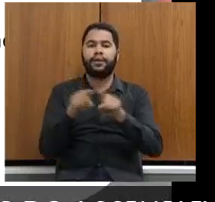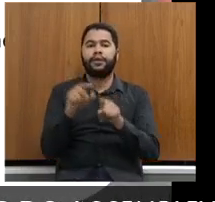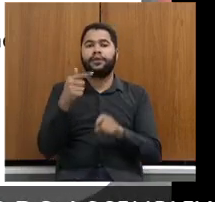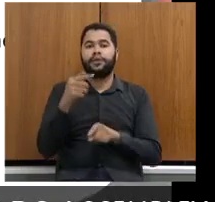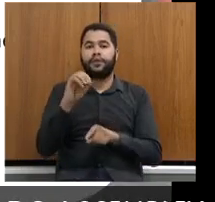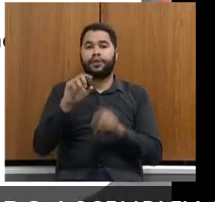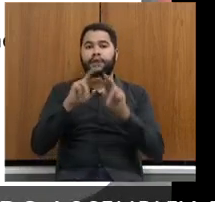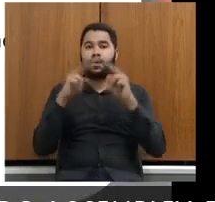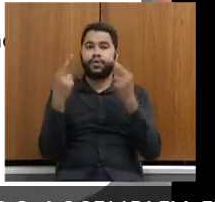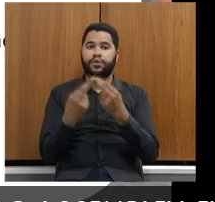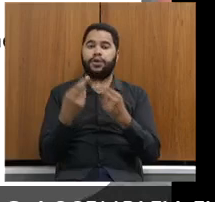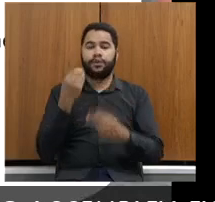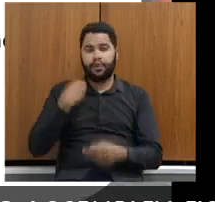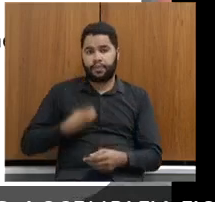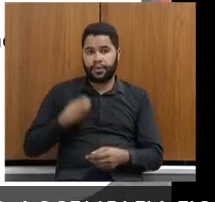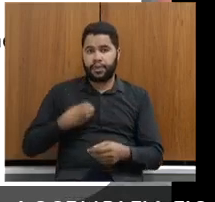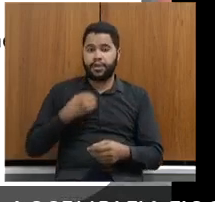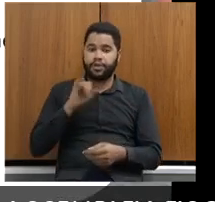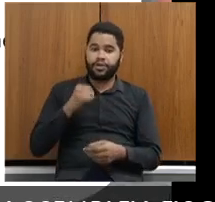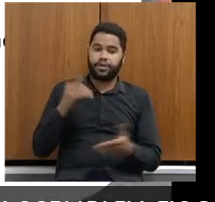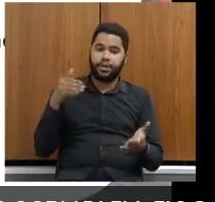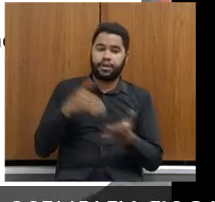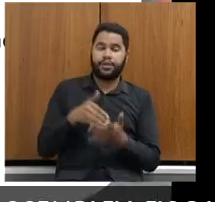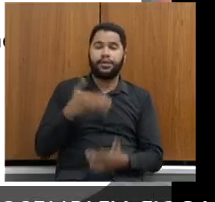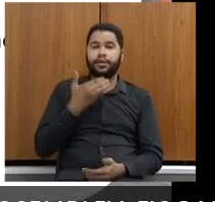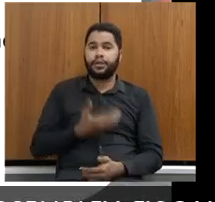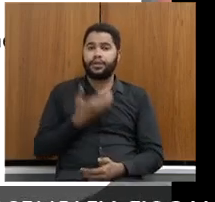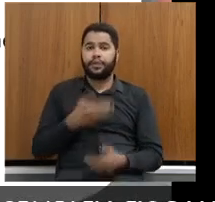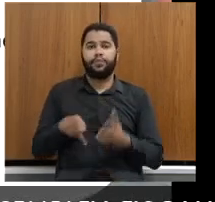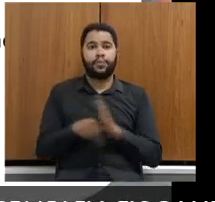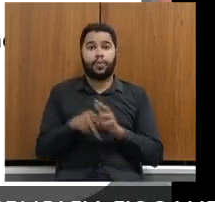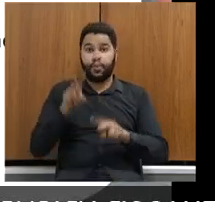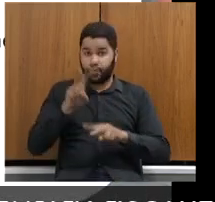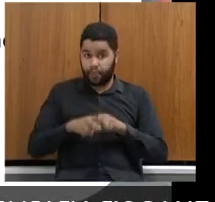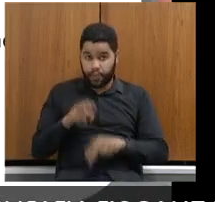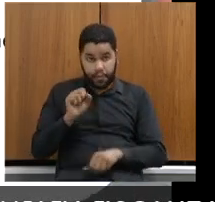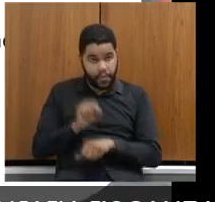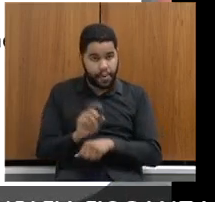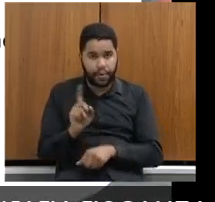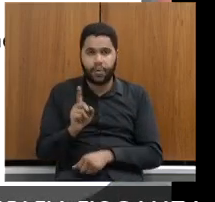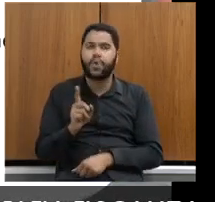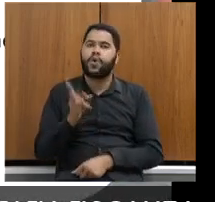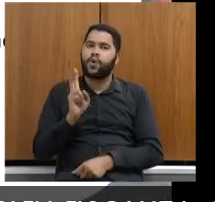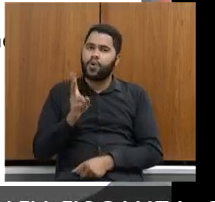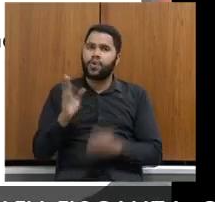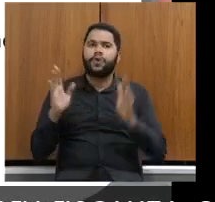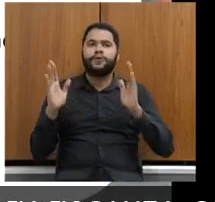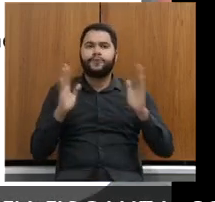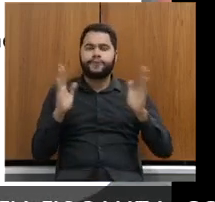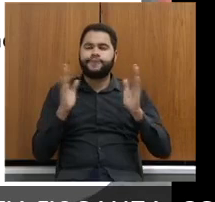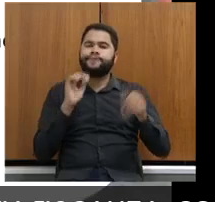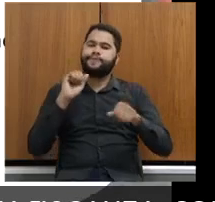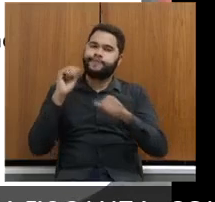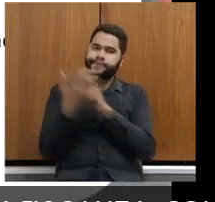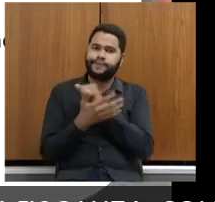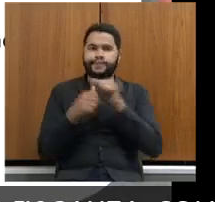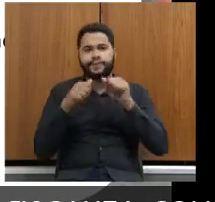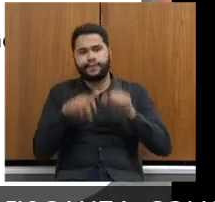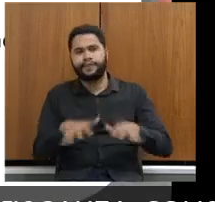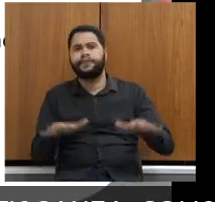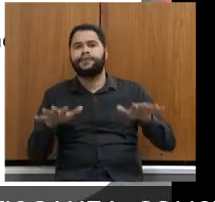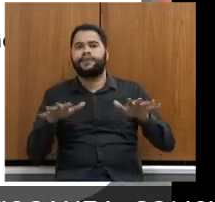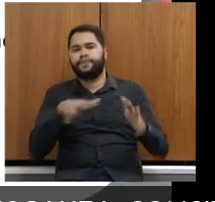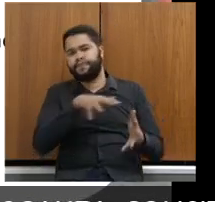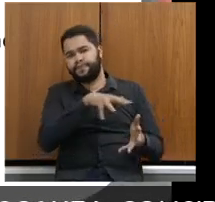audiência de presenciais pede de Janeiro a dezembro ou seja o sistema prisional não parou mesmo em meio a uma pandemia e de